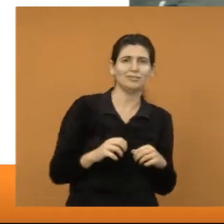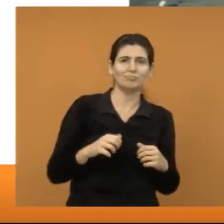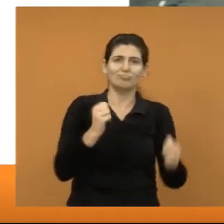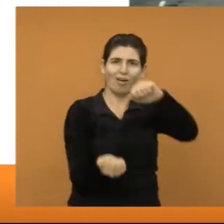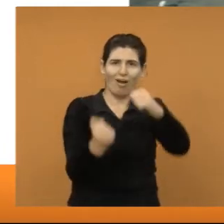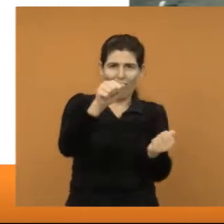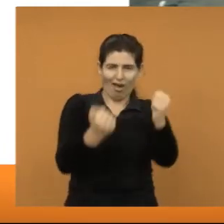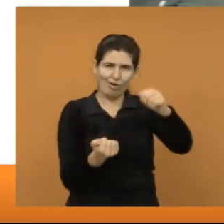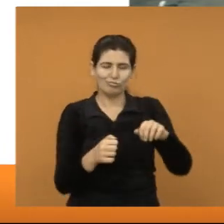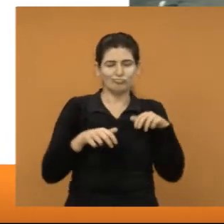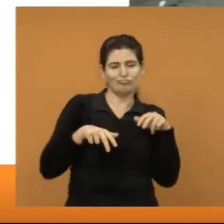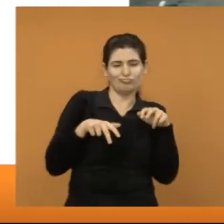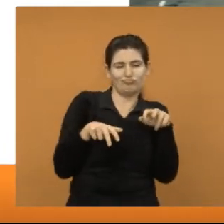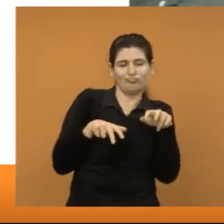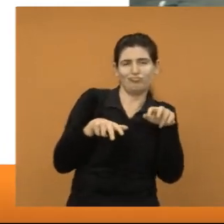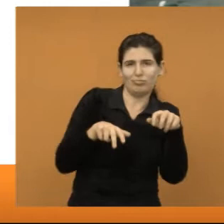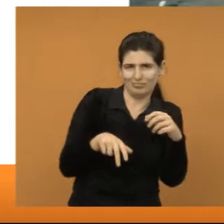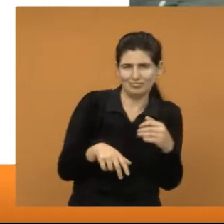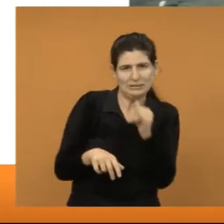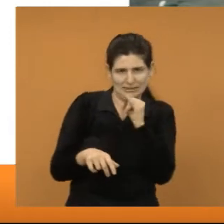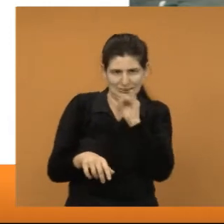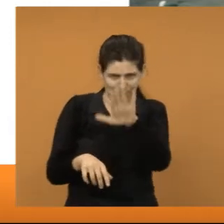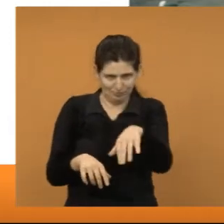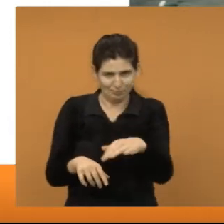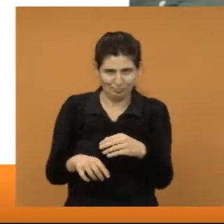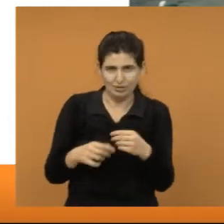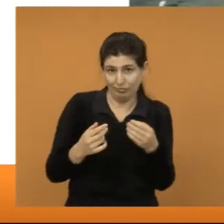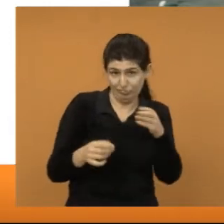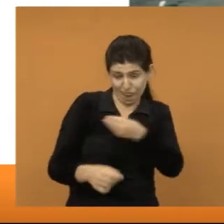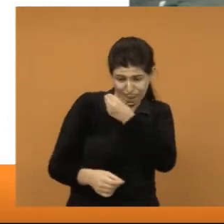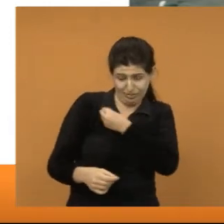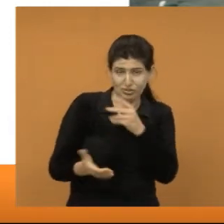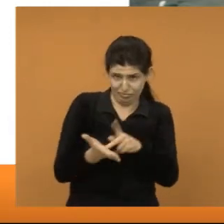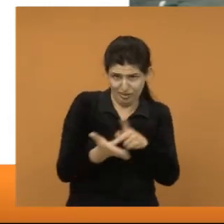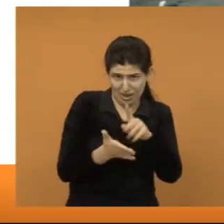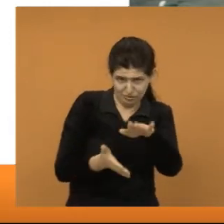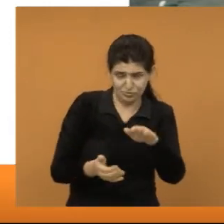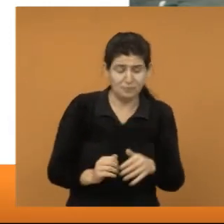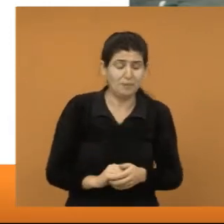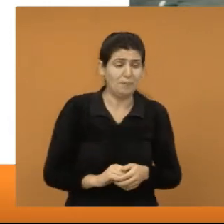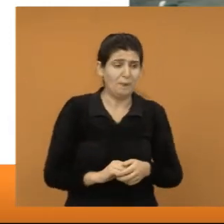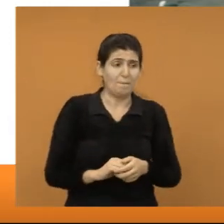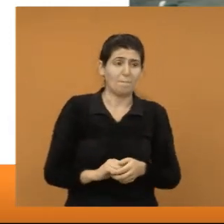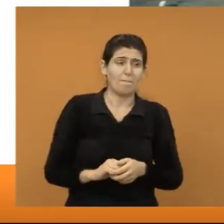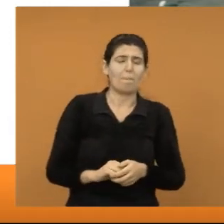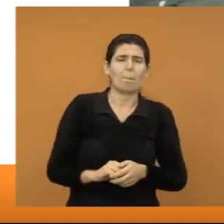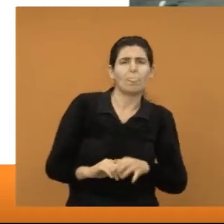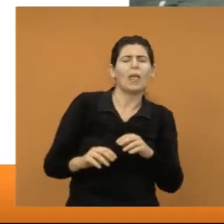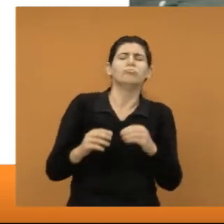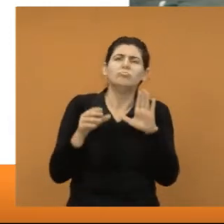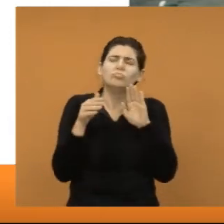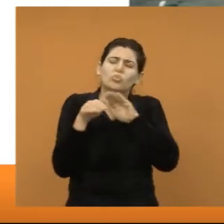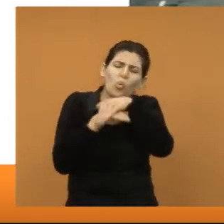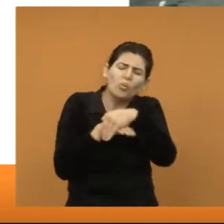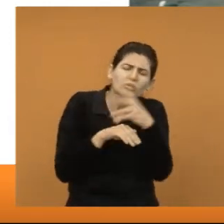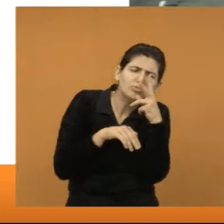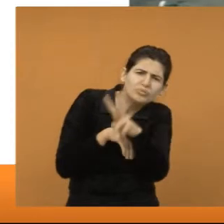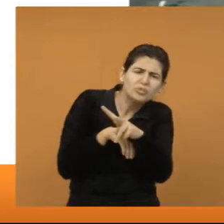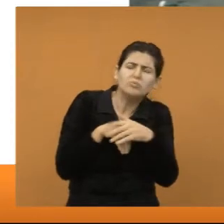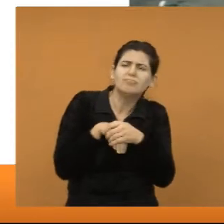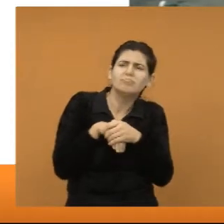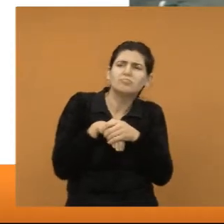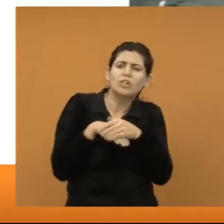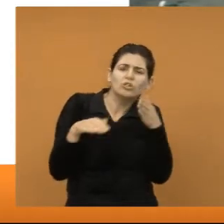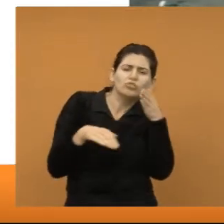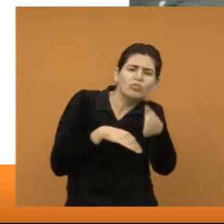carro, só para concluir, senhor presidente. E eu olhei para o ponto de ônibus, era noite, eu falei, nossa, cheguei em casa, falei, eu